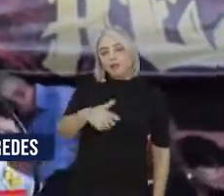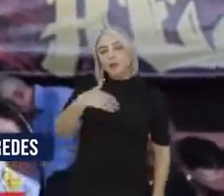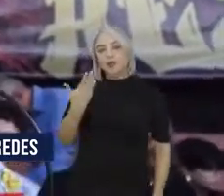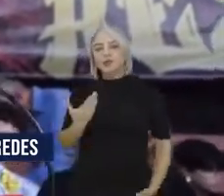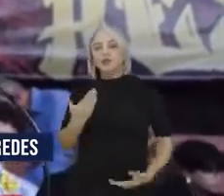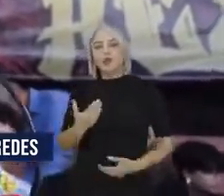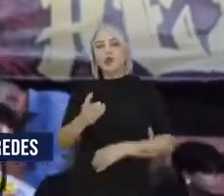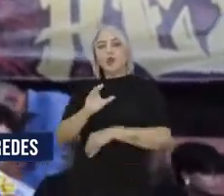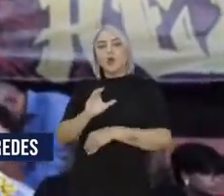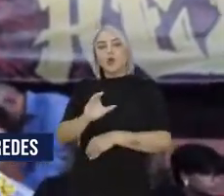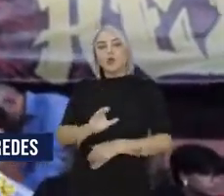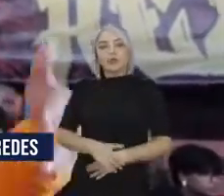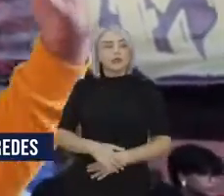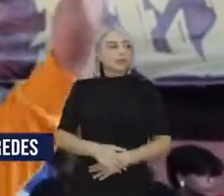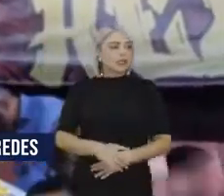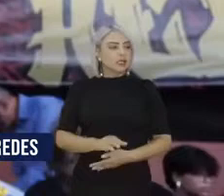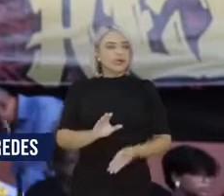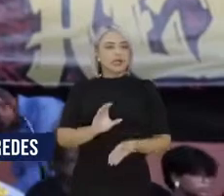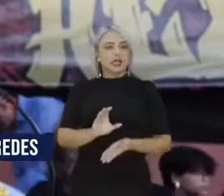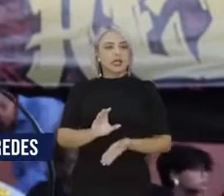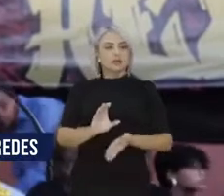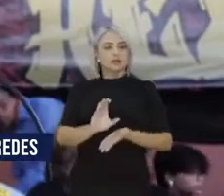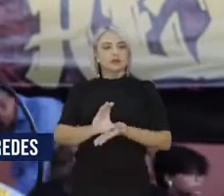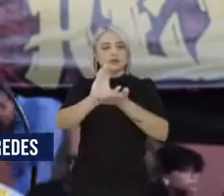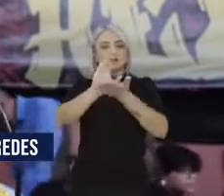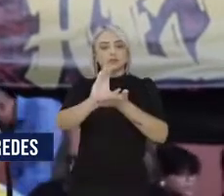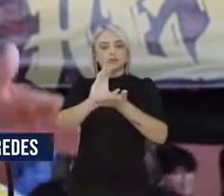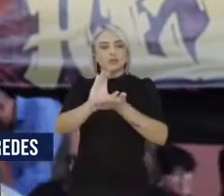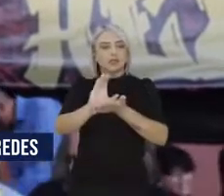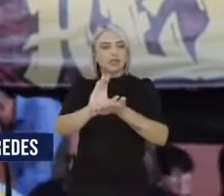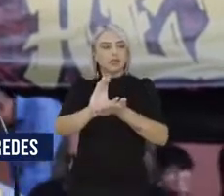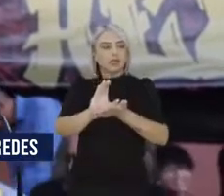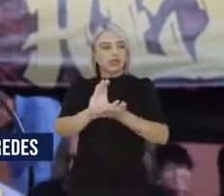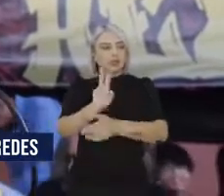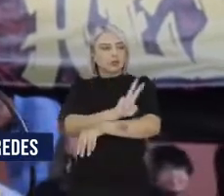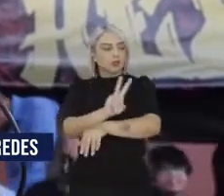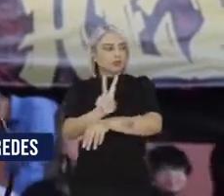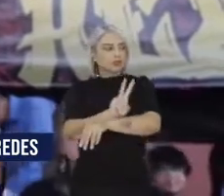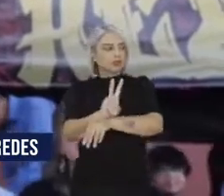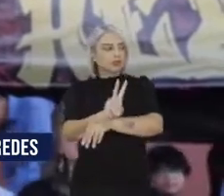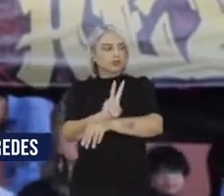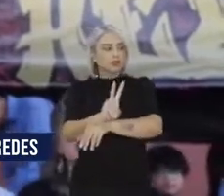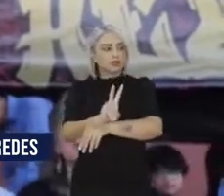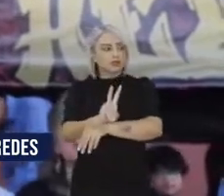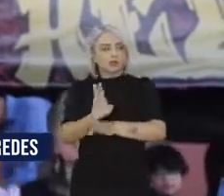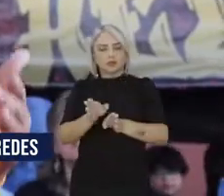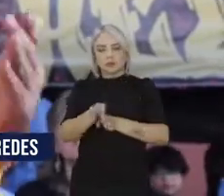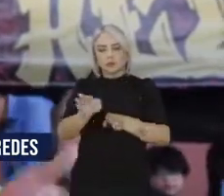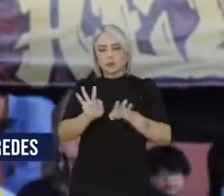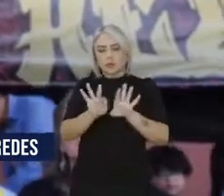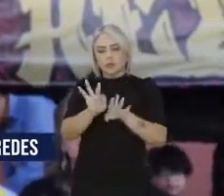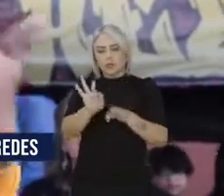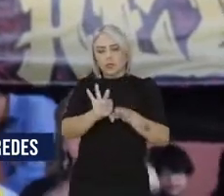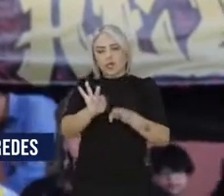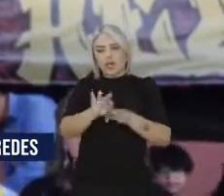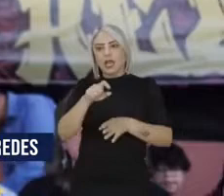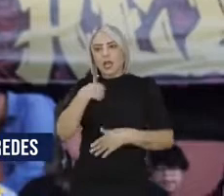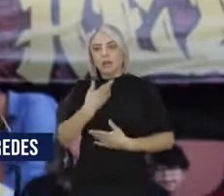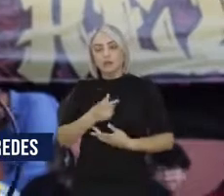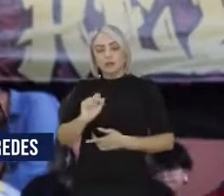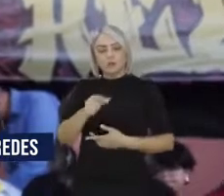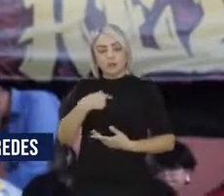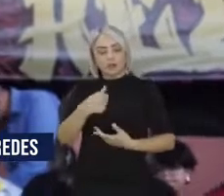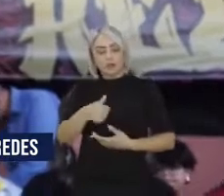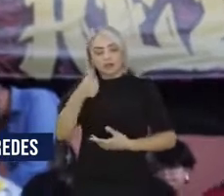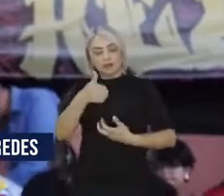do Sacomã, né? Sou coordenador do movimento de moradia, estudante de serviço social. Primeiramente, antes de fazer qualquer